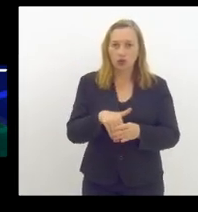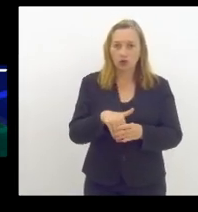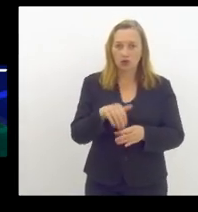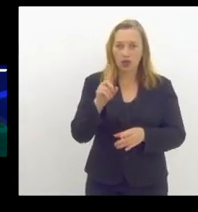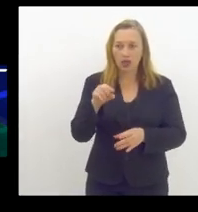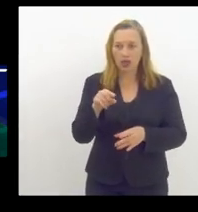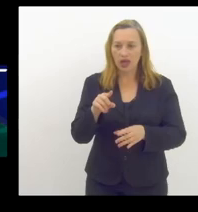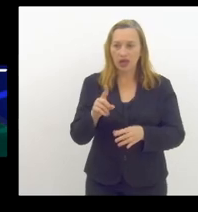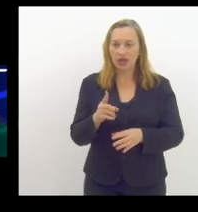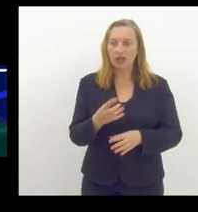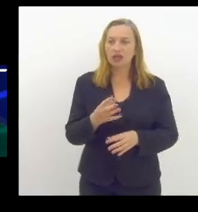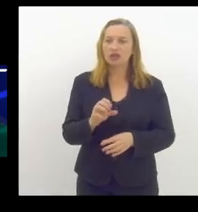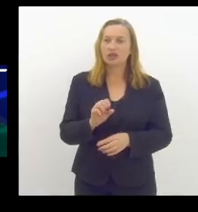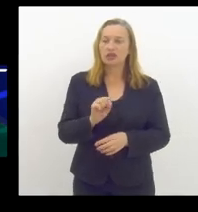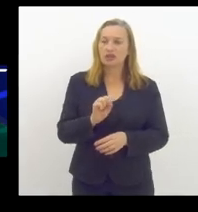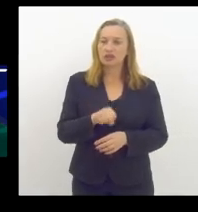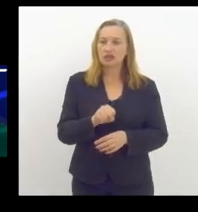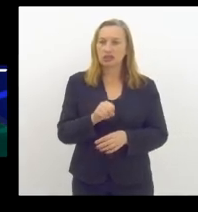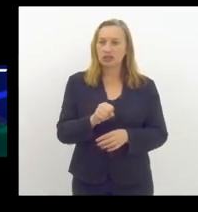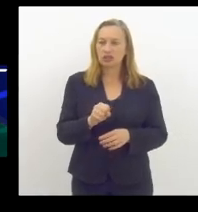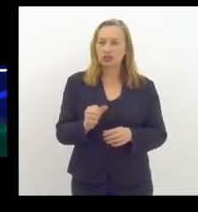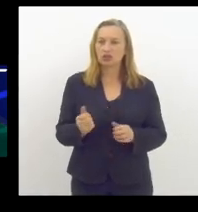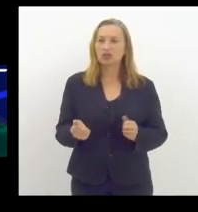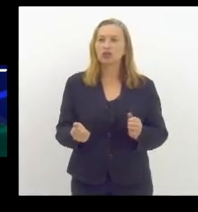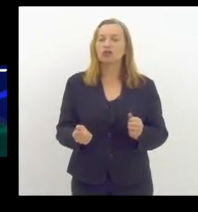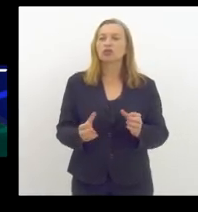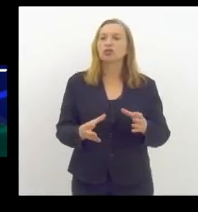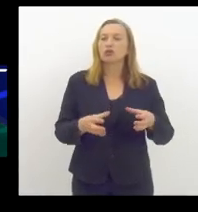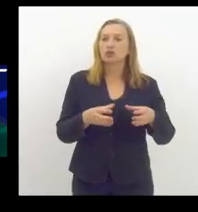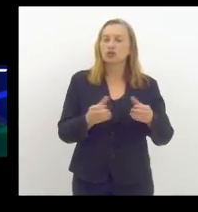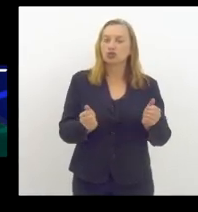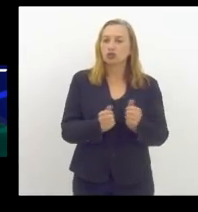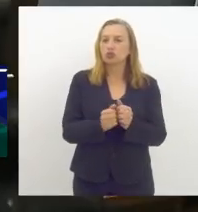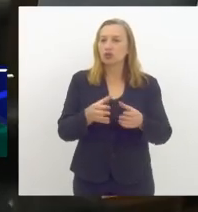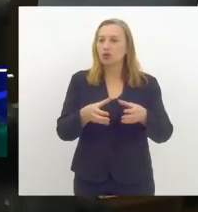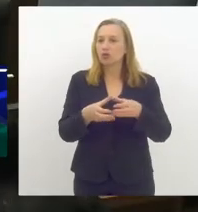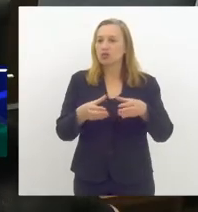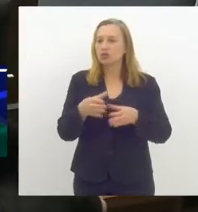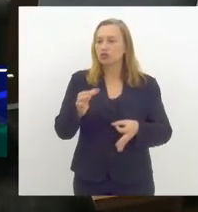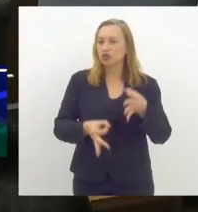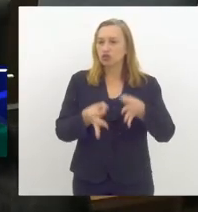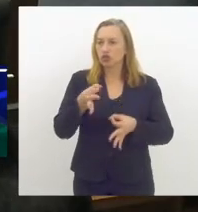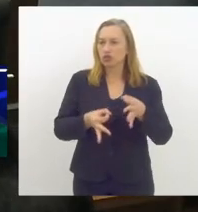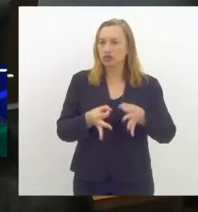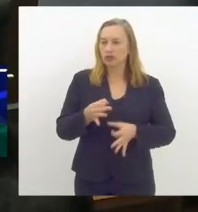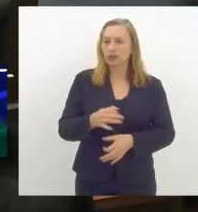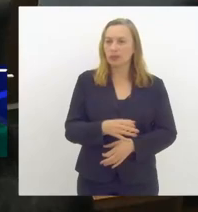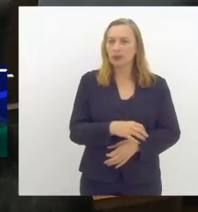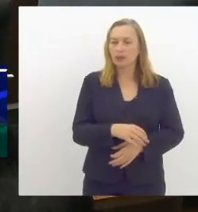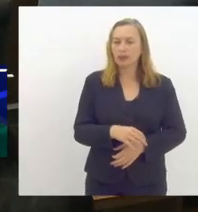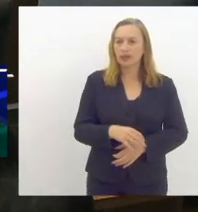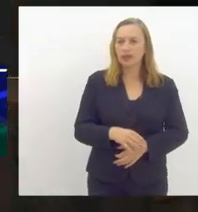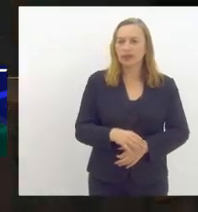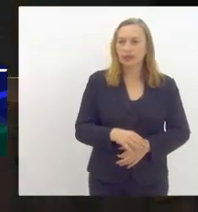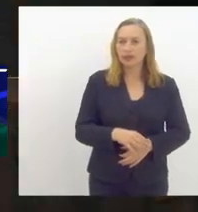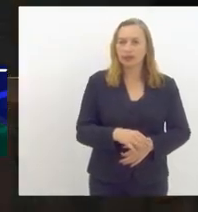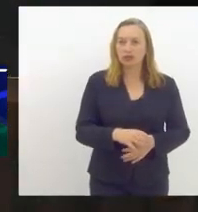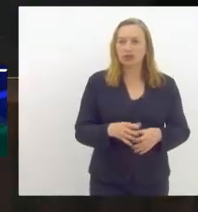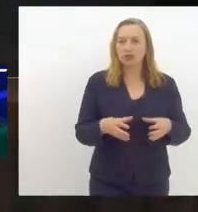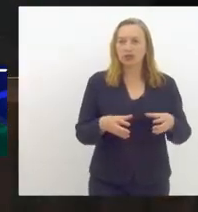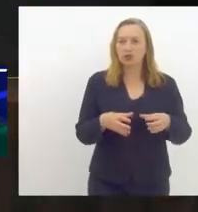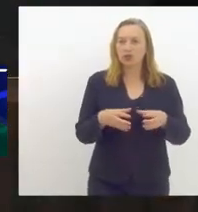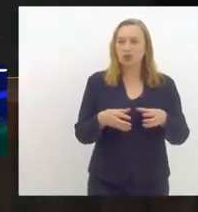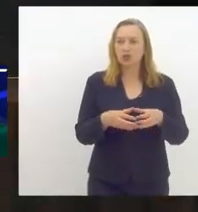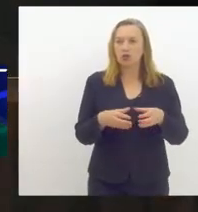é favorável com a comissão de Justiça e pela comissão de